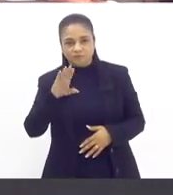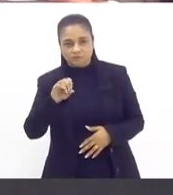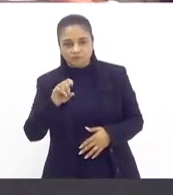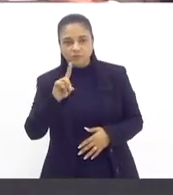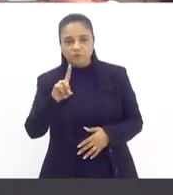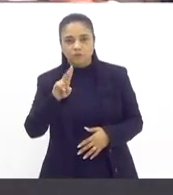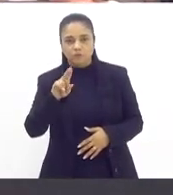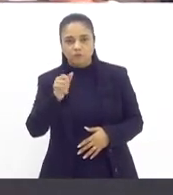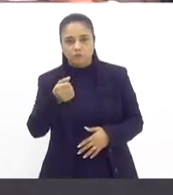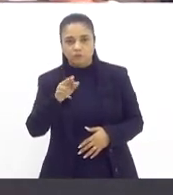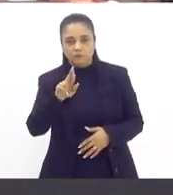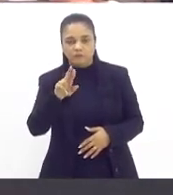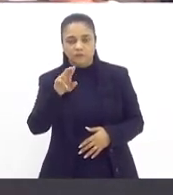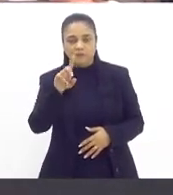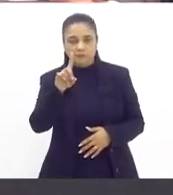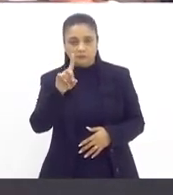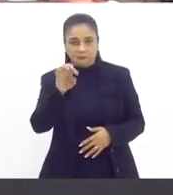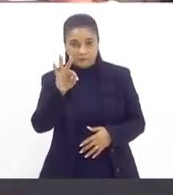Conselho de Consumidores.